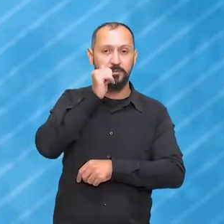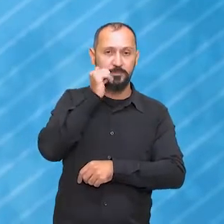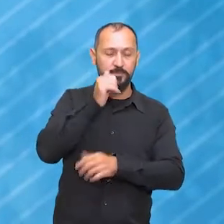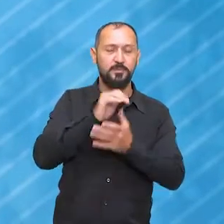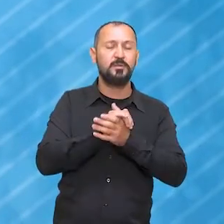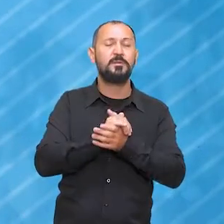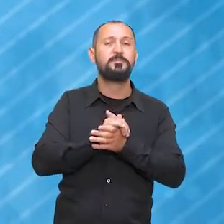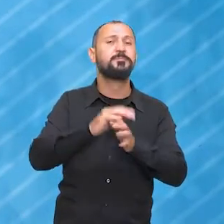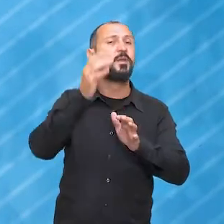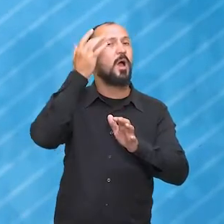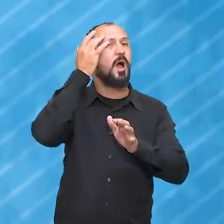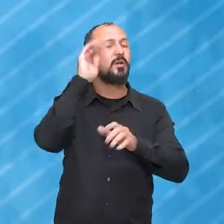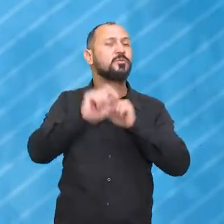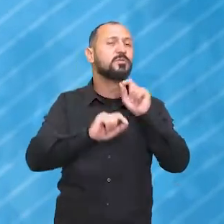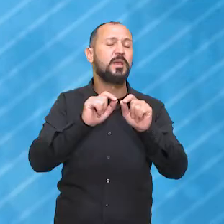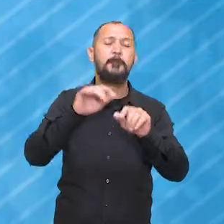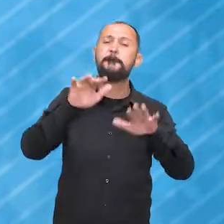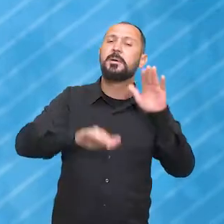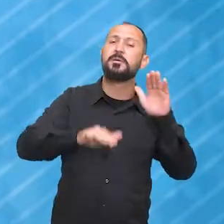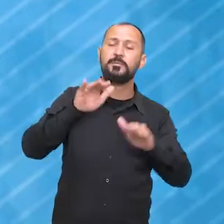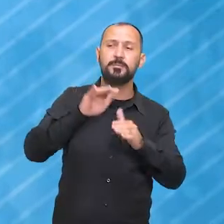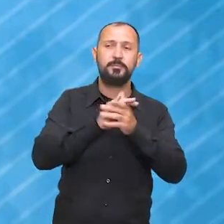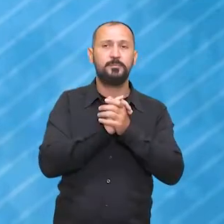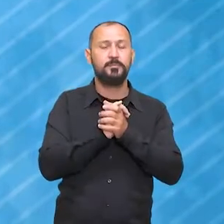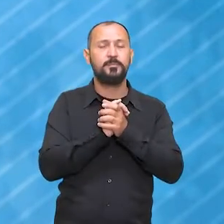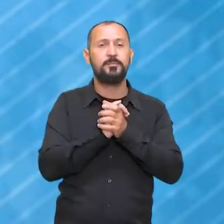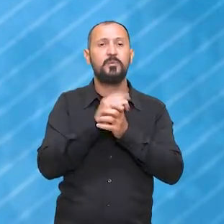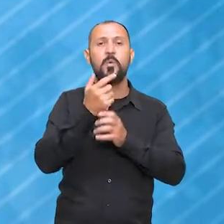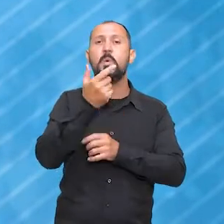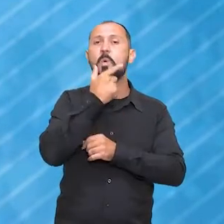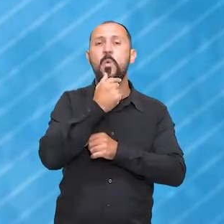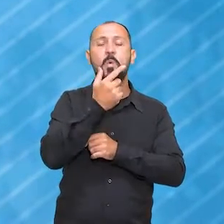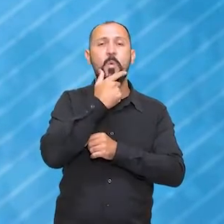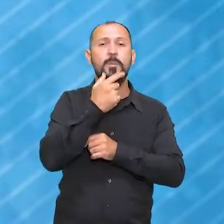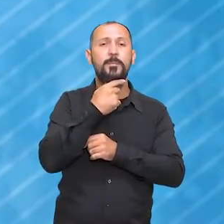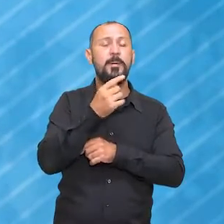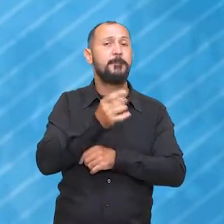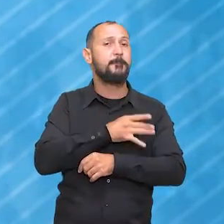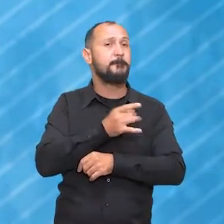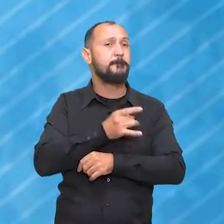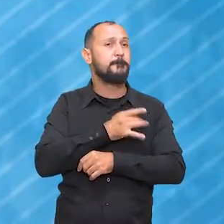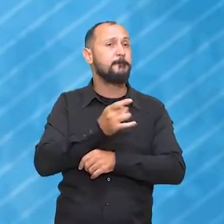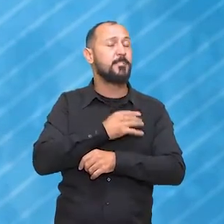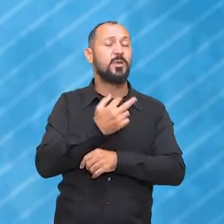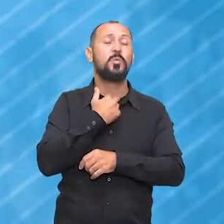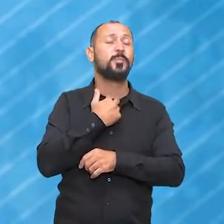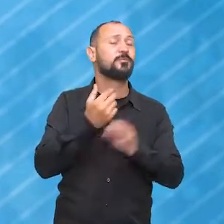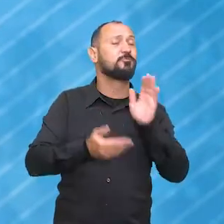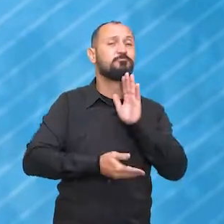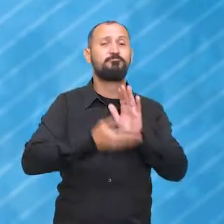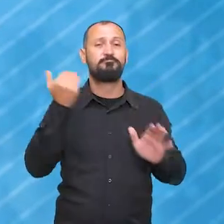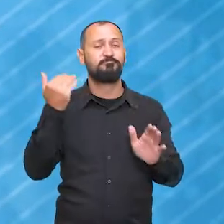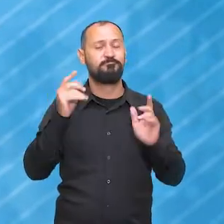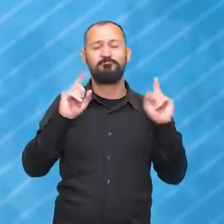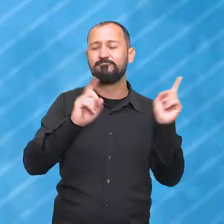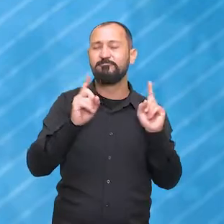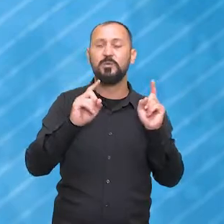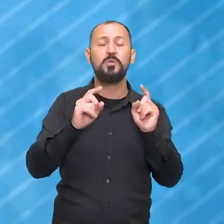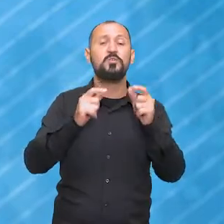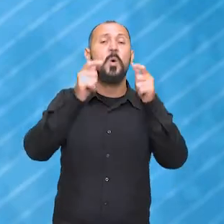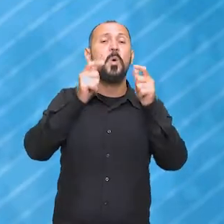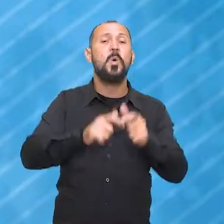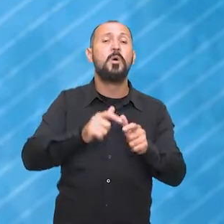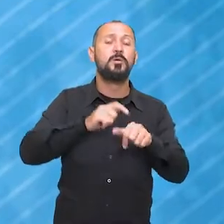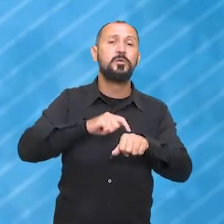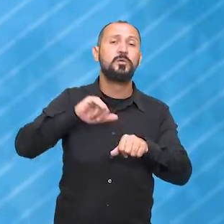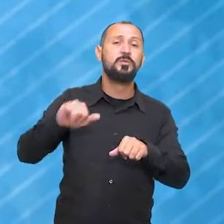mulheres. E eu acho que assim, é bem por aí. Né? Os homens, eles não têm que ter medo de perder espaço. A gente não é só